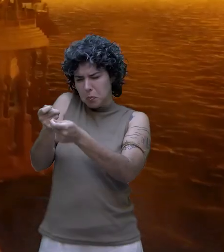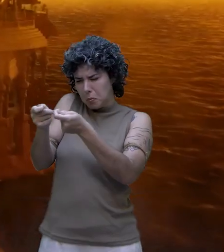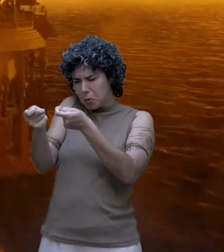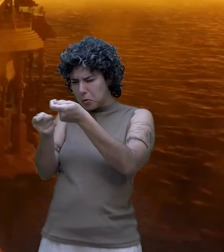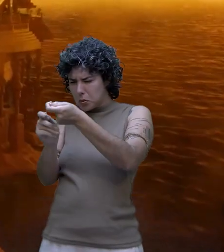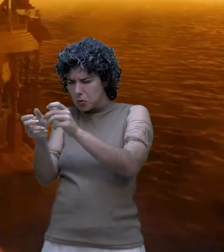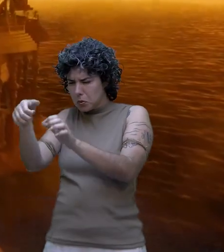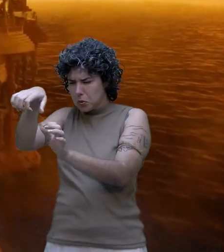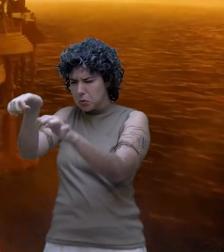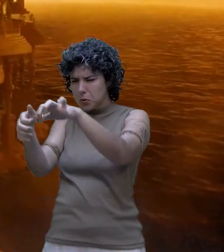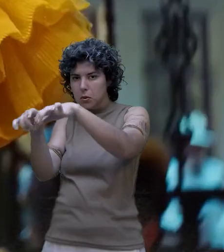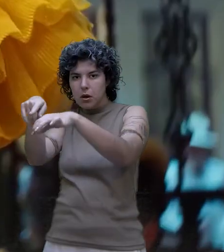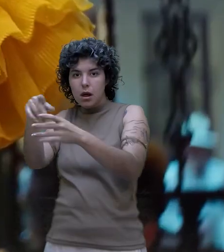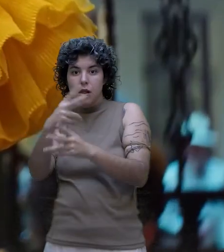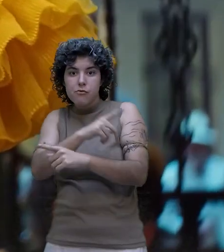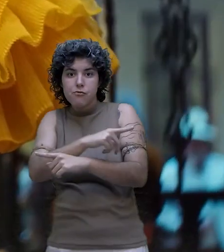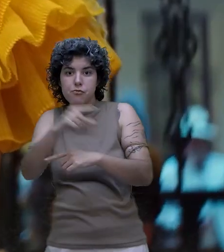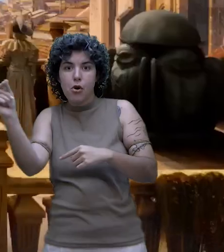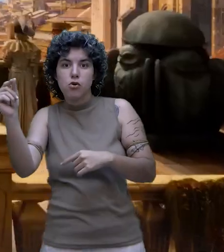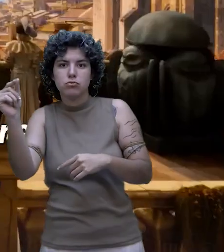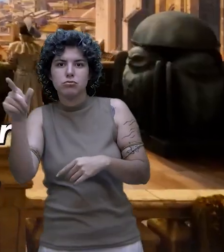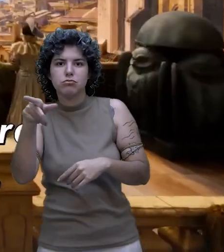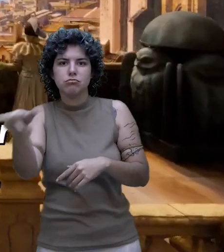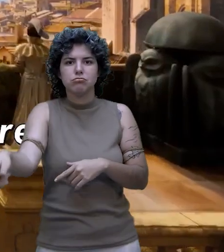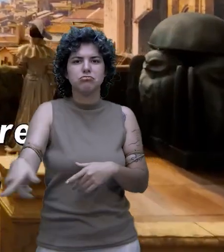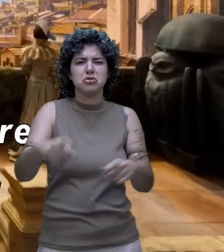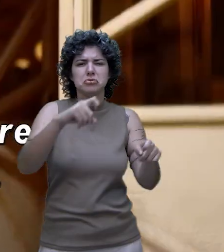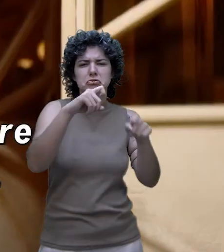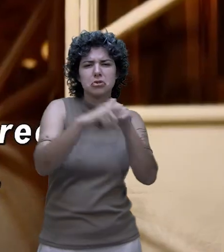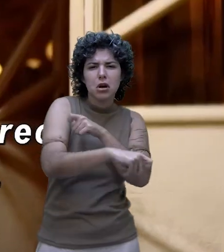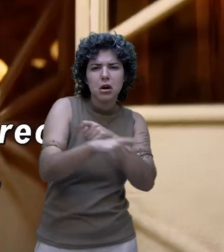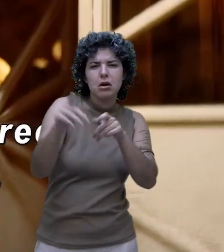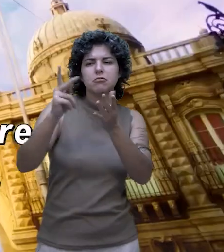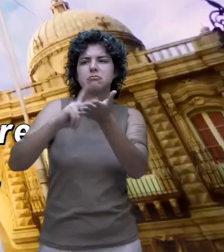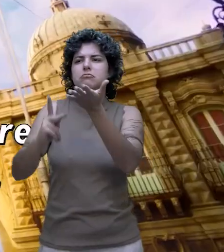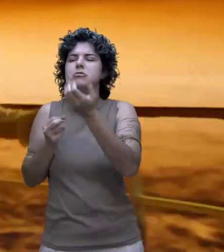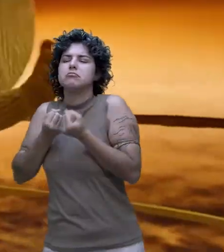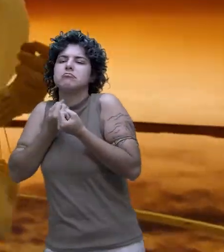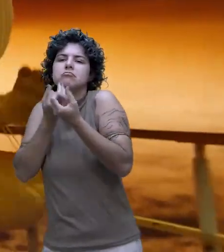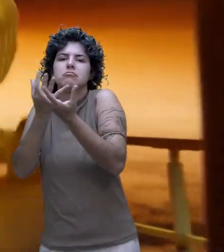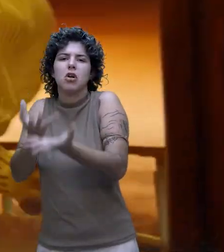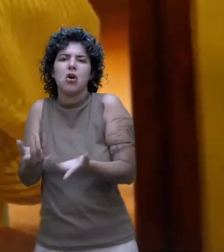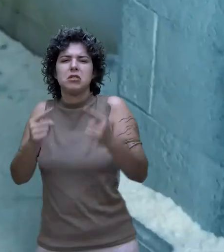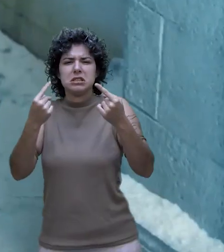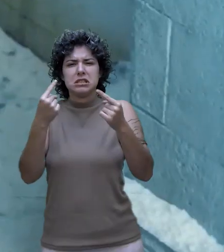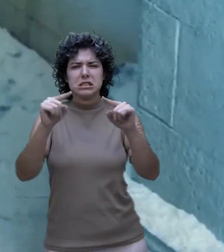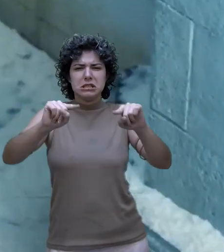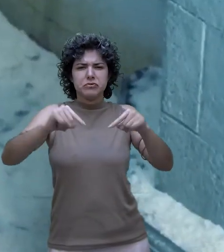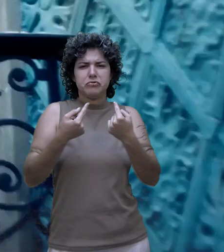Ela foge, transa, filosofa e desafia qualquer homem que tente domá-la.